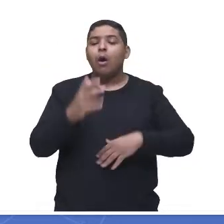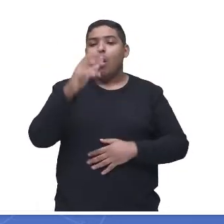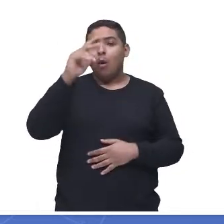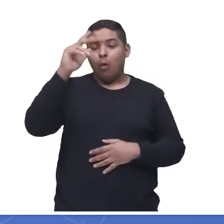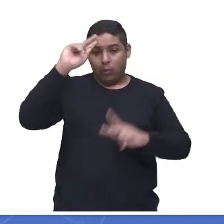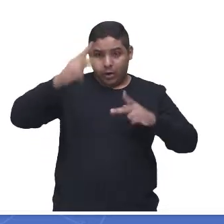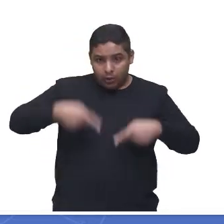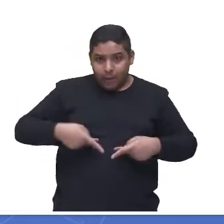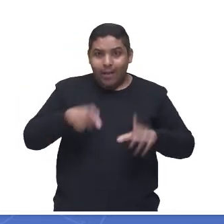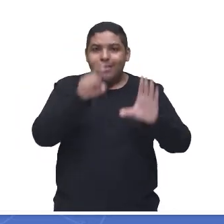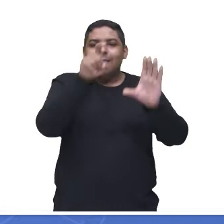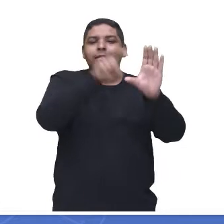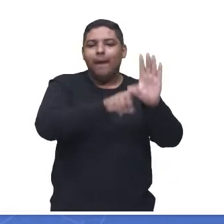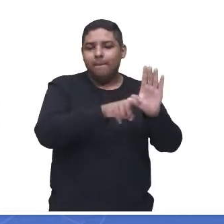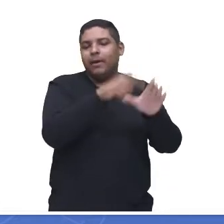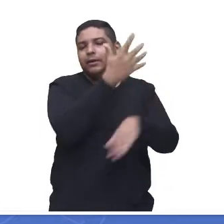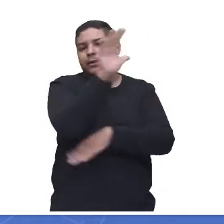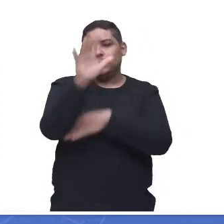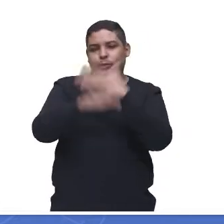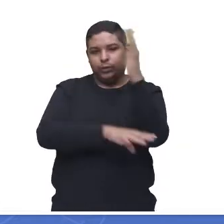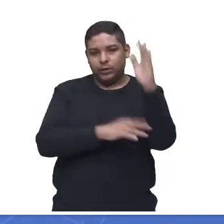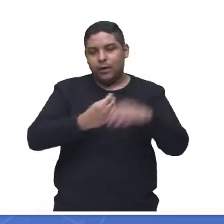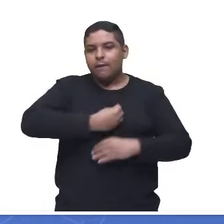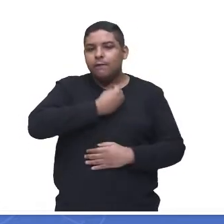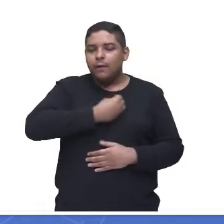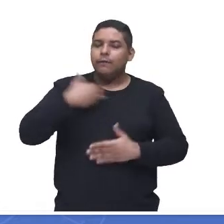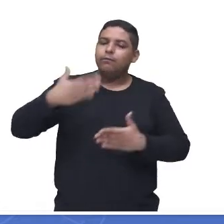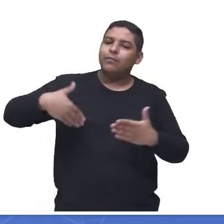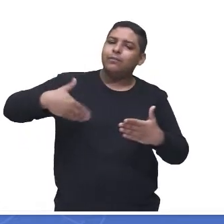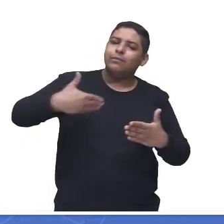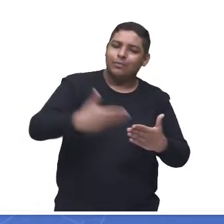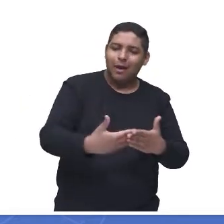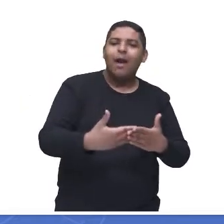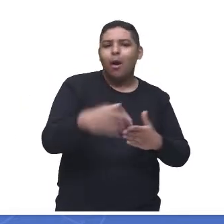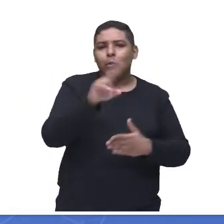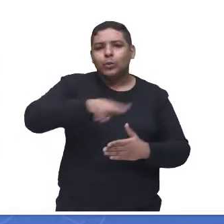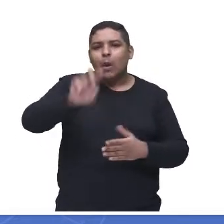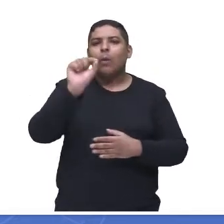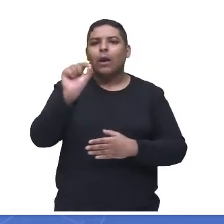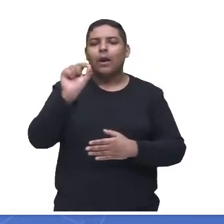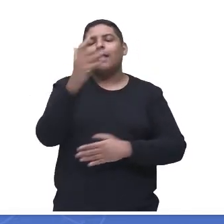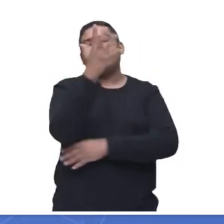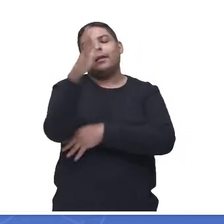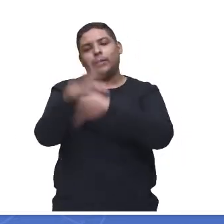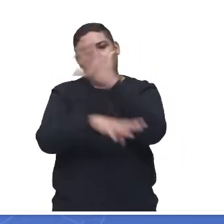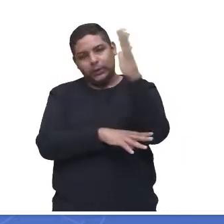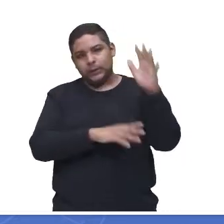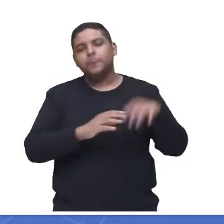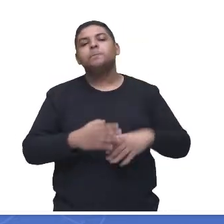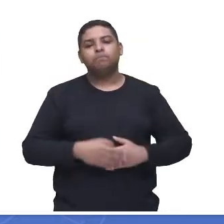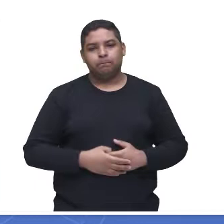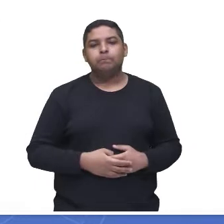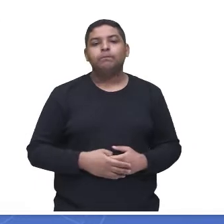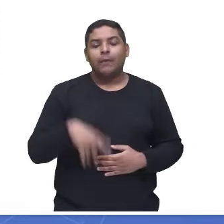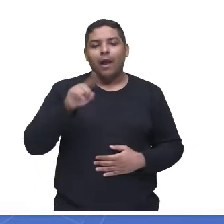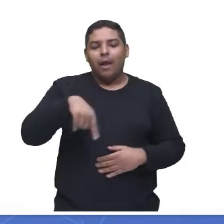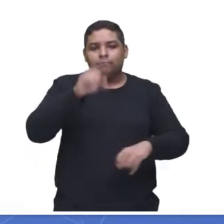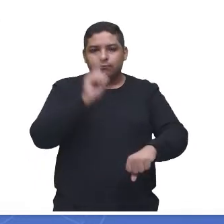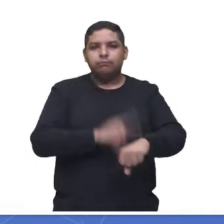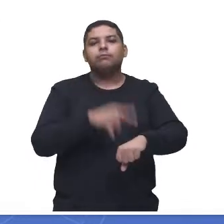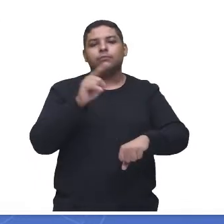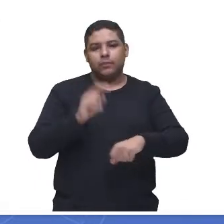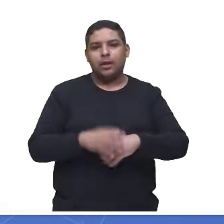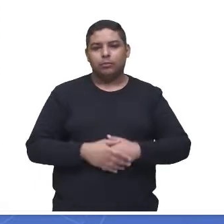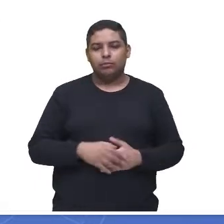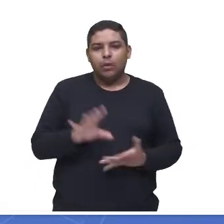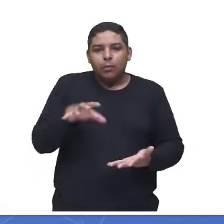da natureza. Ele vive de acordo com esses fenômenos, né? Então esse é um momento que está no centro